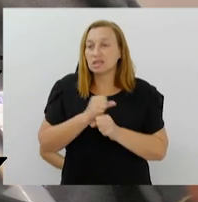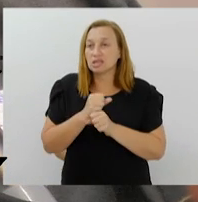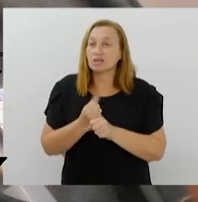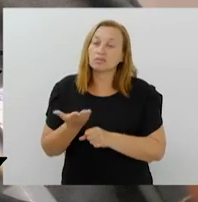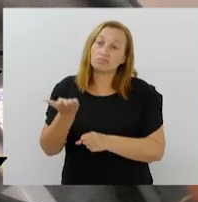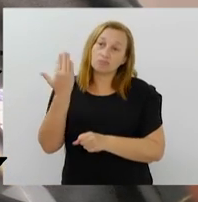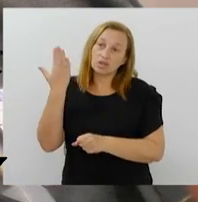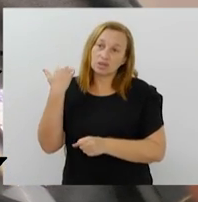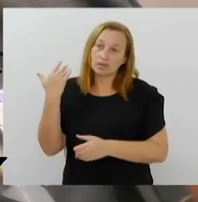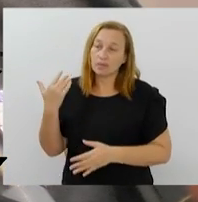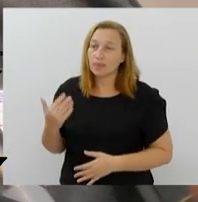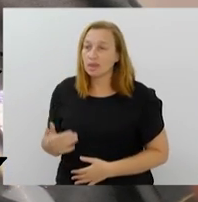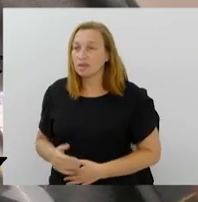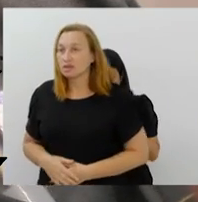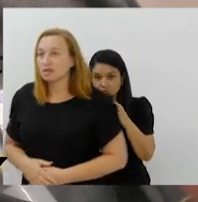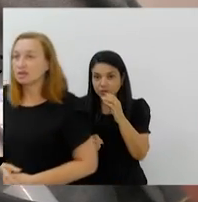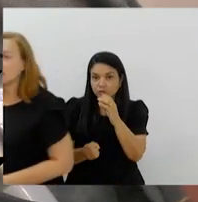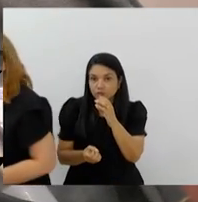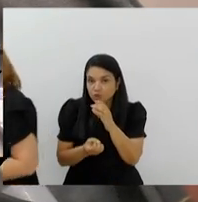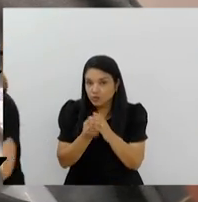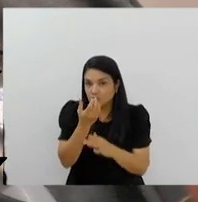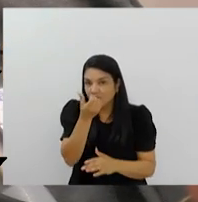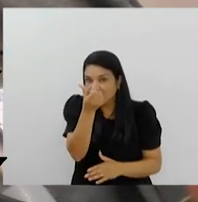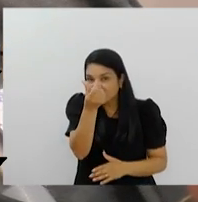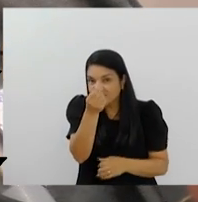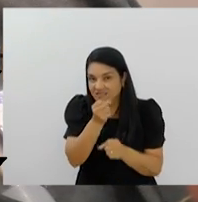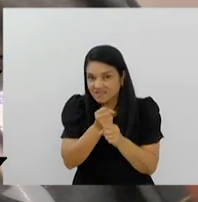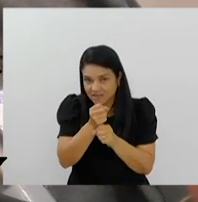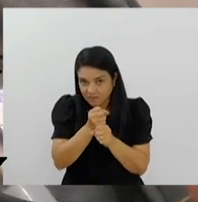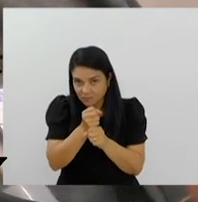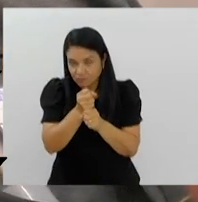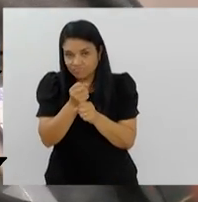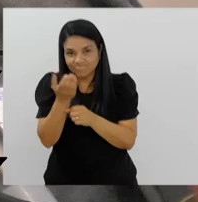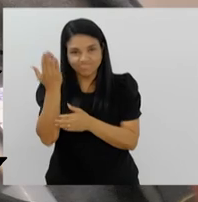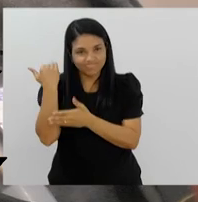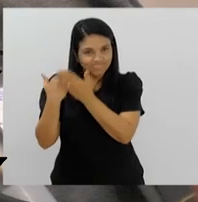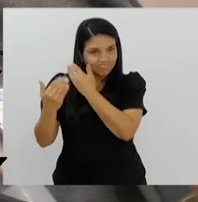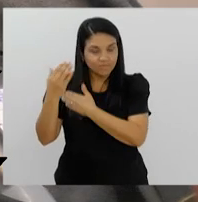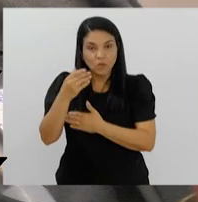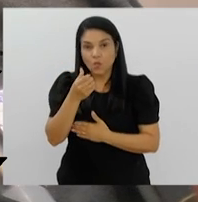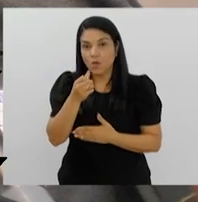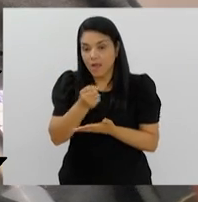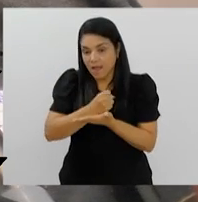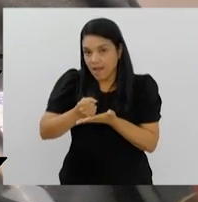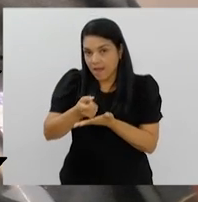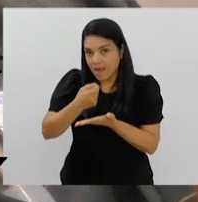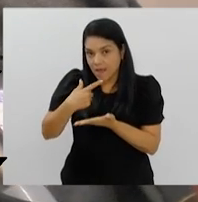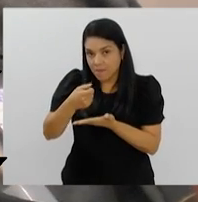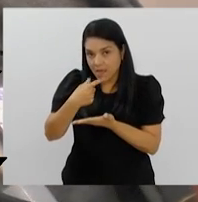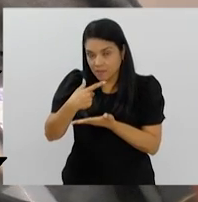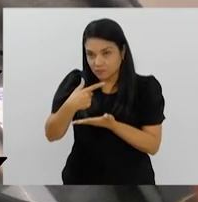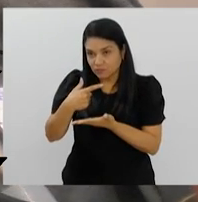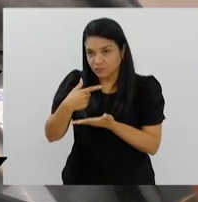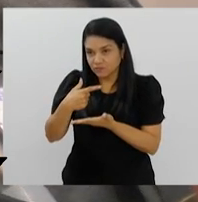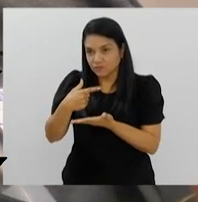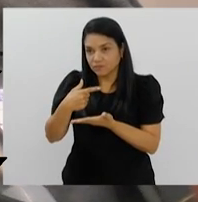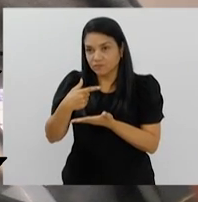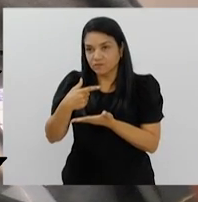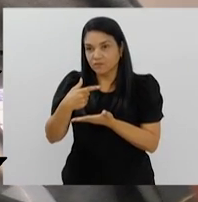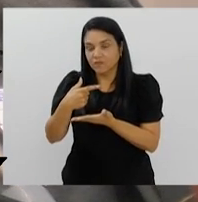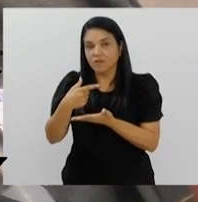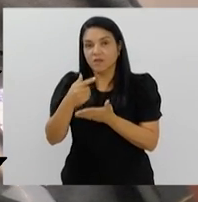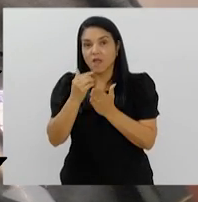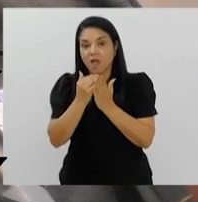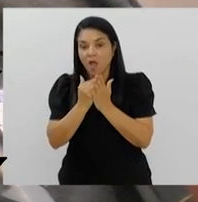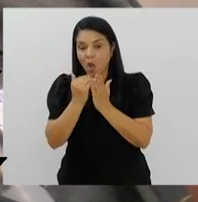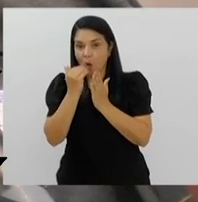volta de anos atrás um medicamento chamado nusinersena que aumenta a